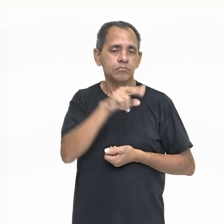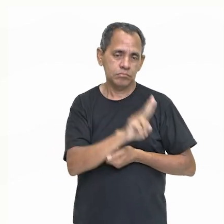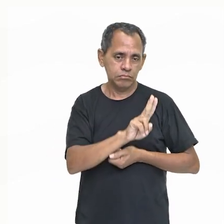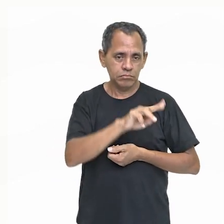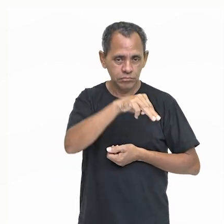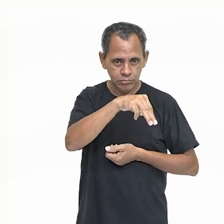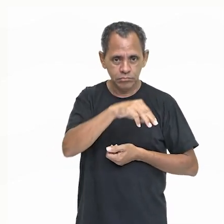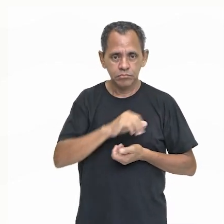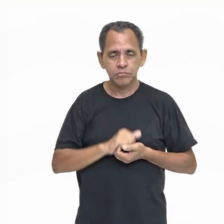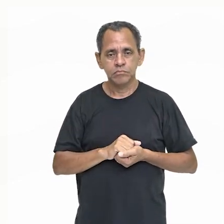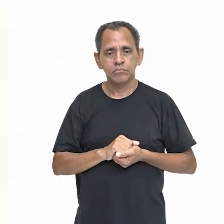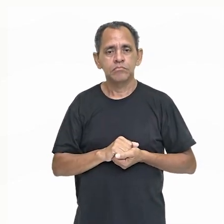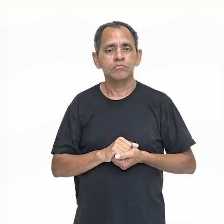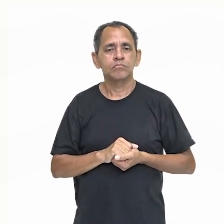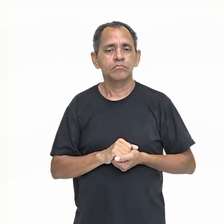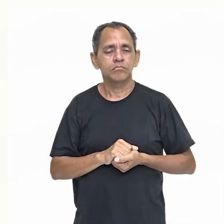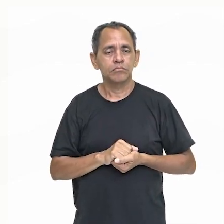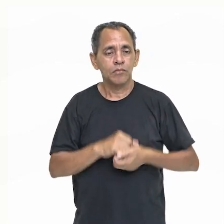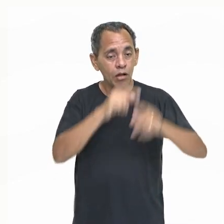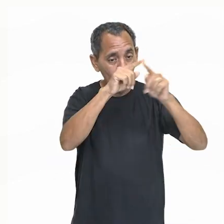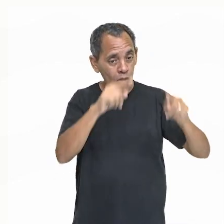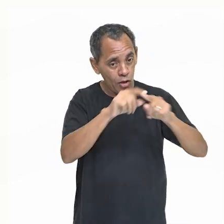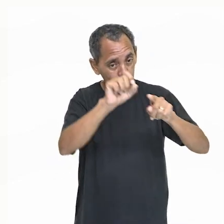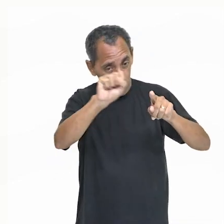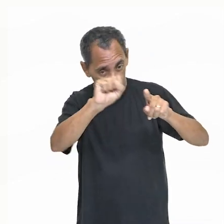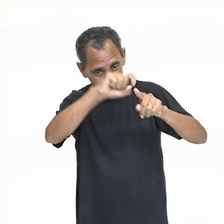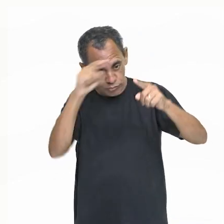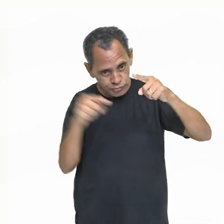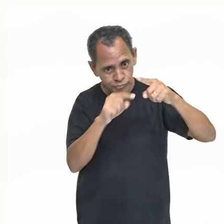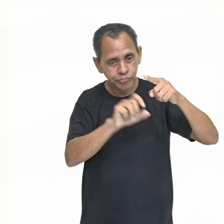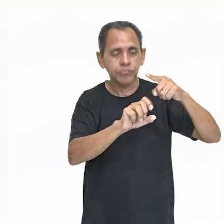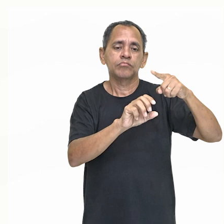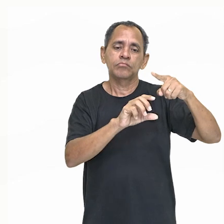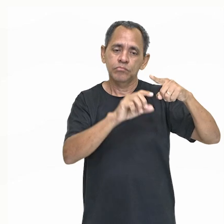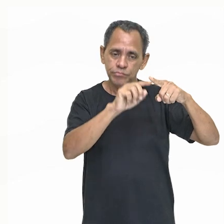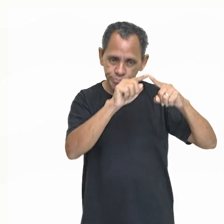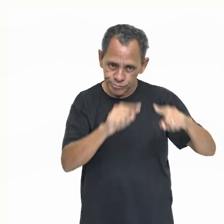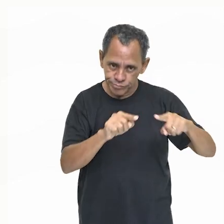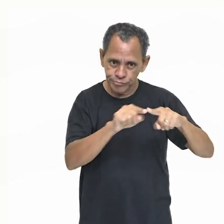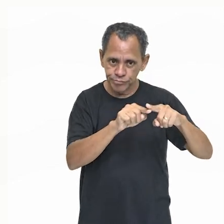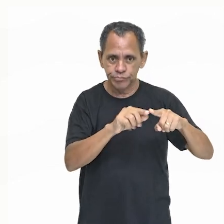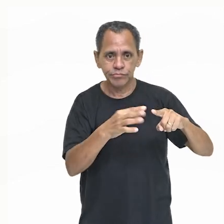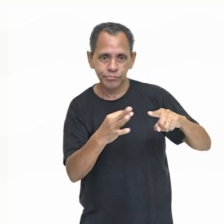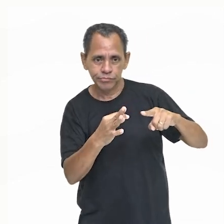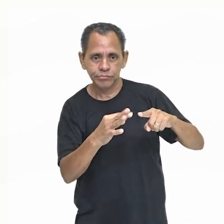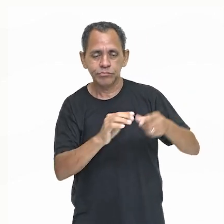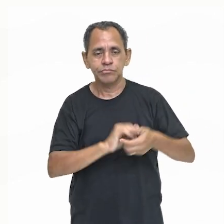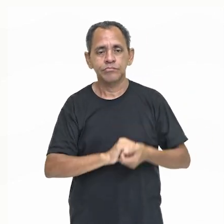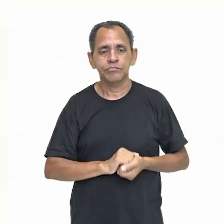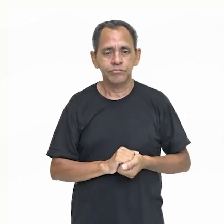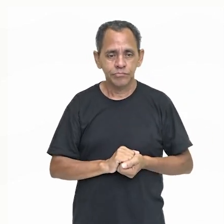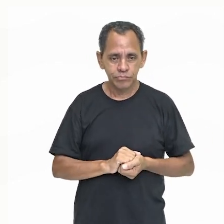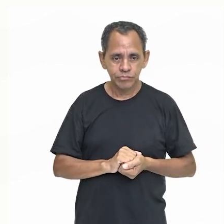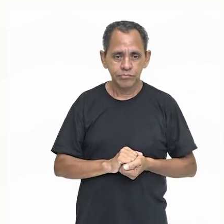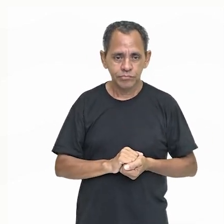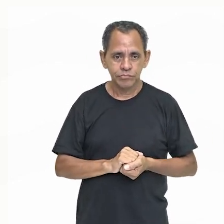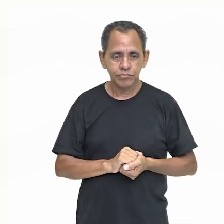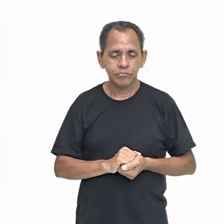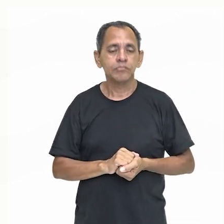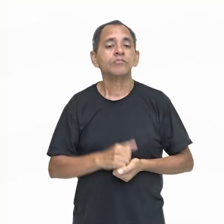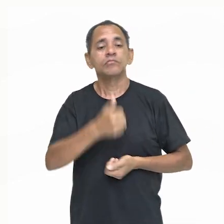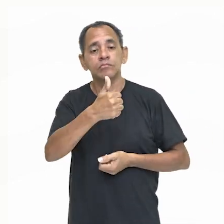T E aí quando eu divido o dels que é 120 pelo del T que é 2 nós vamos ter então o